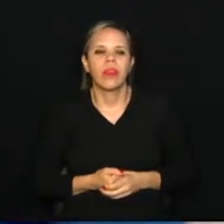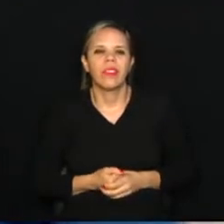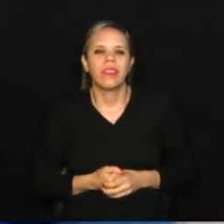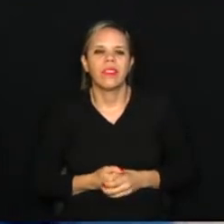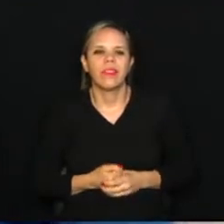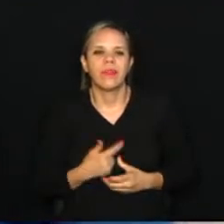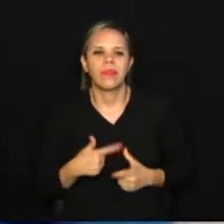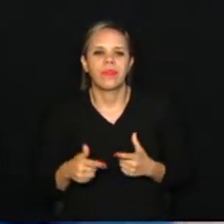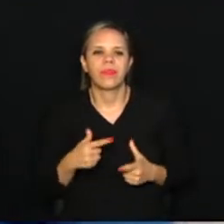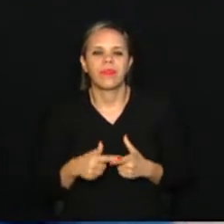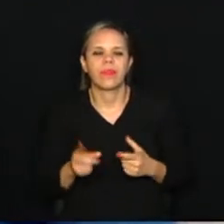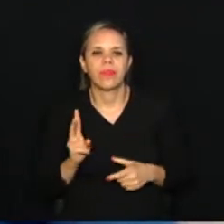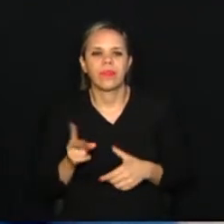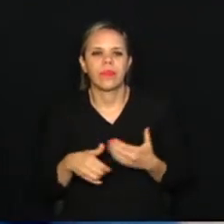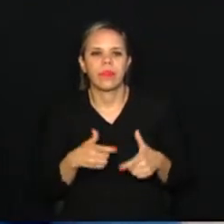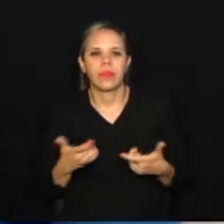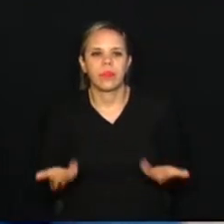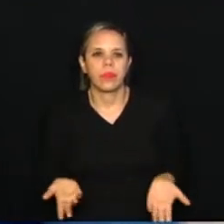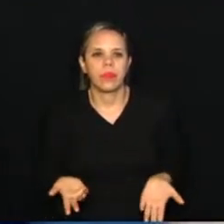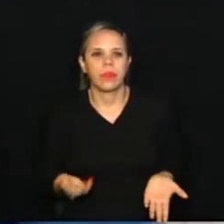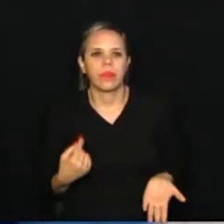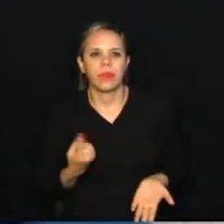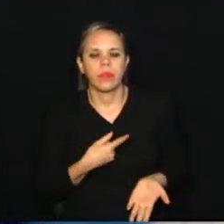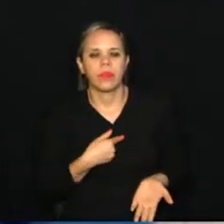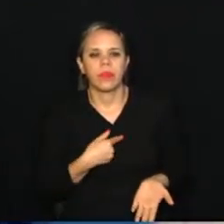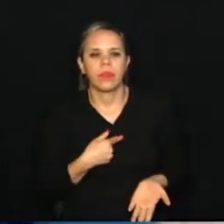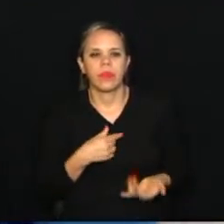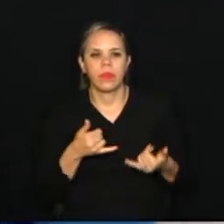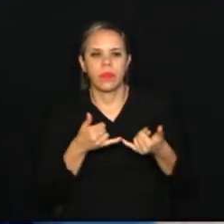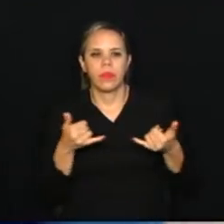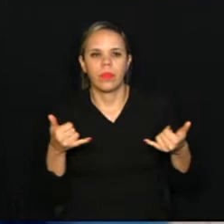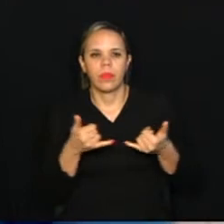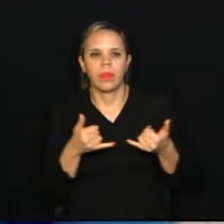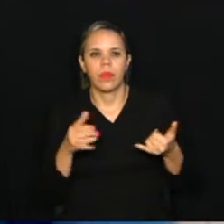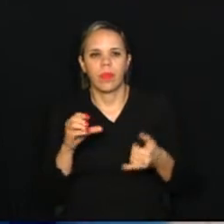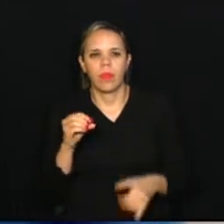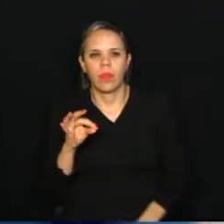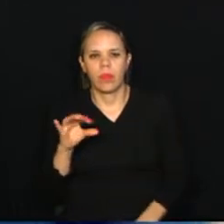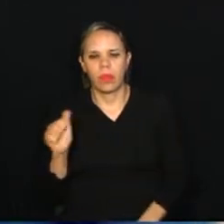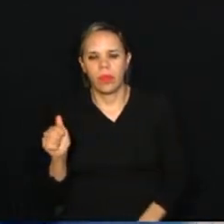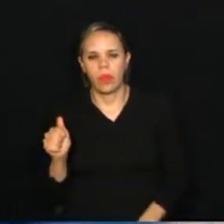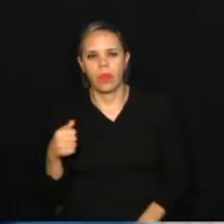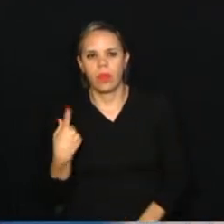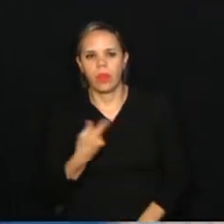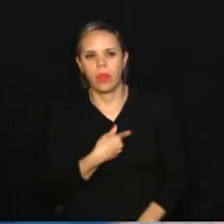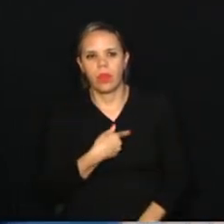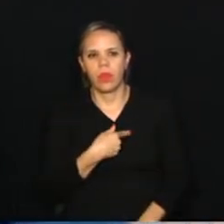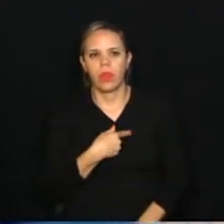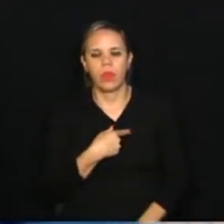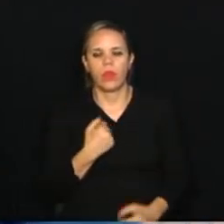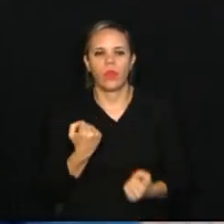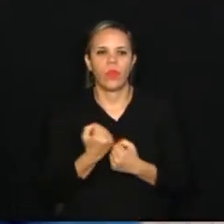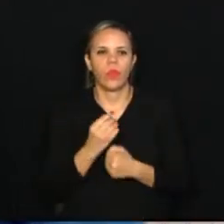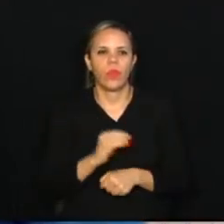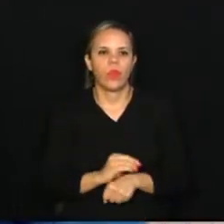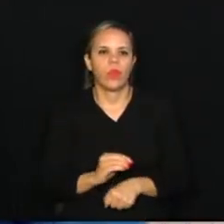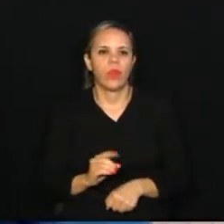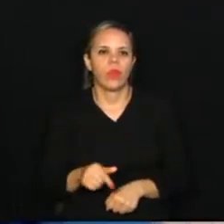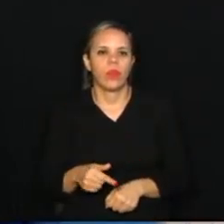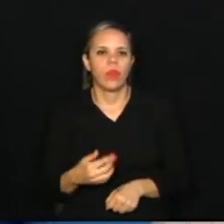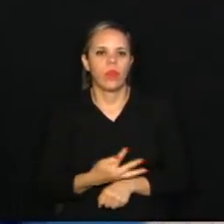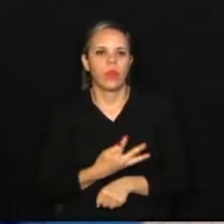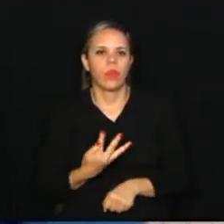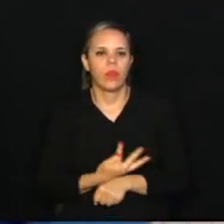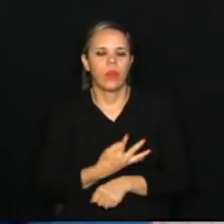acontece com bastante frequência. Então, a nossa fibra, ela é suportada pela gente, a fibra dos parceiros é suportada